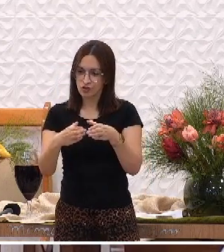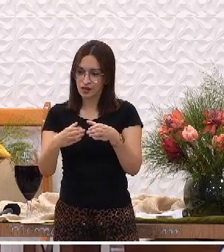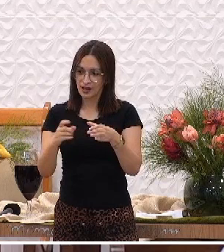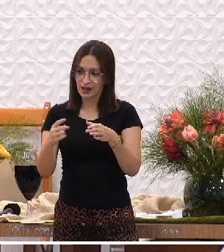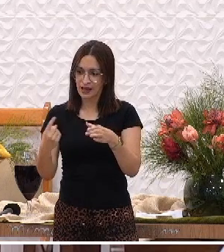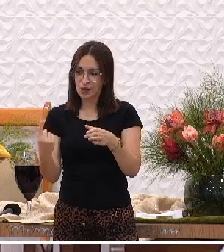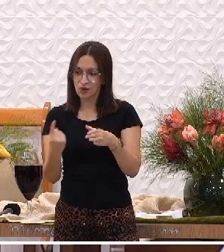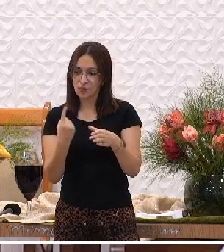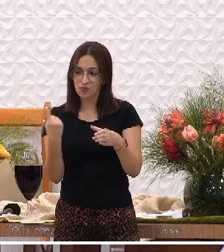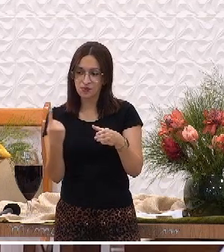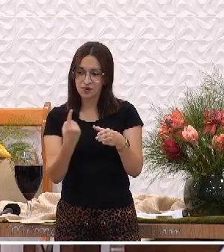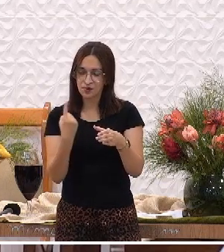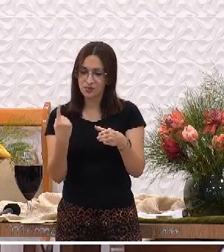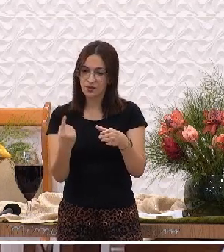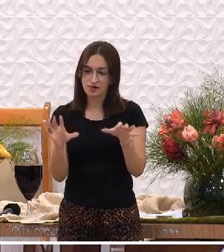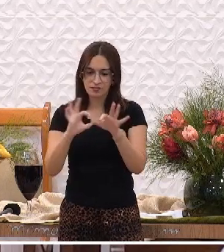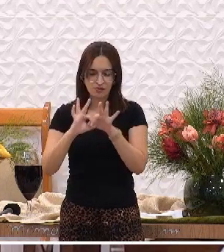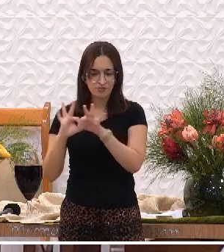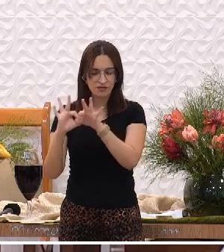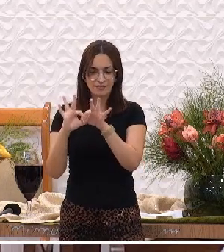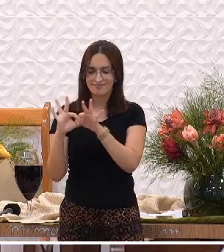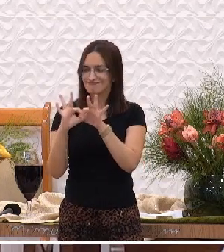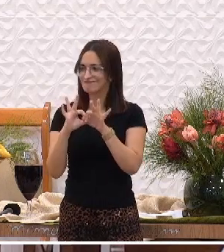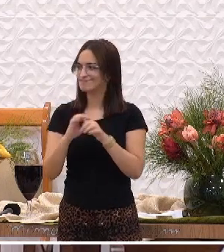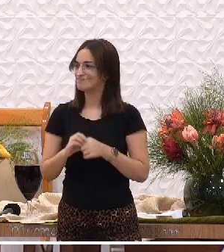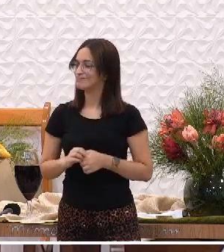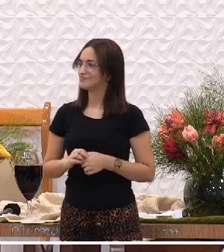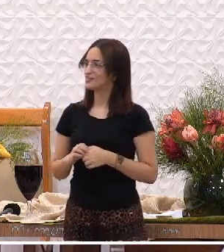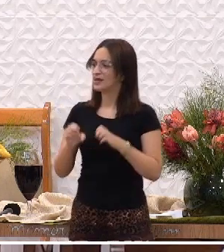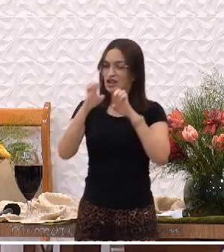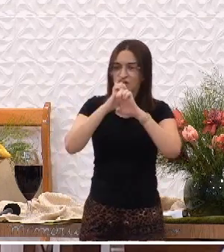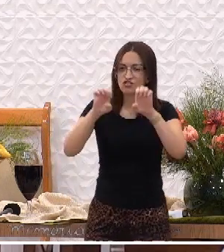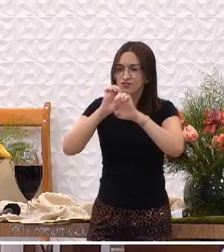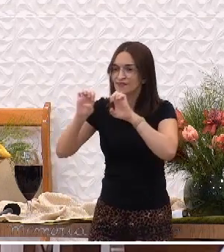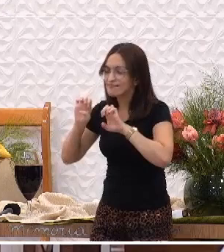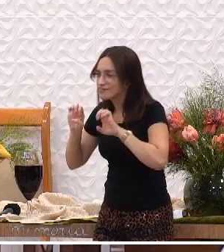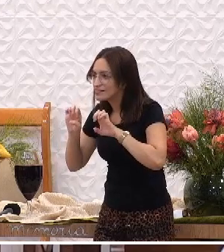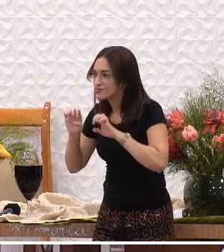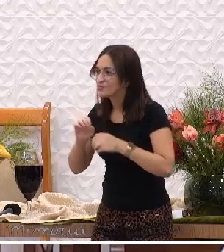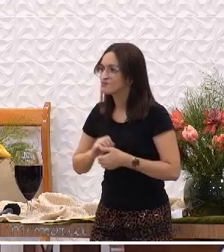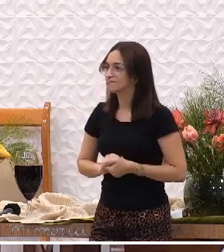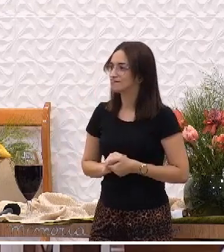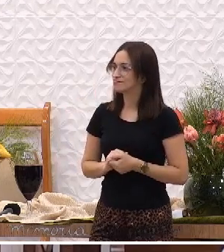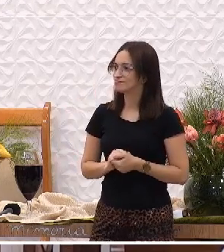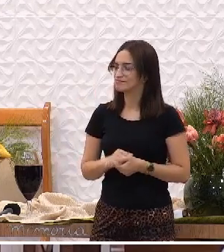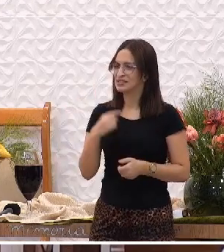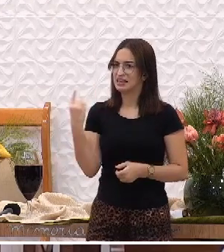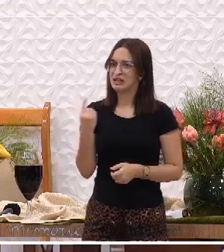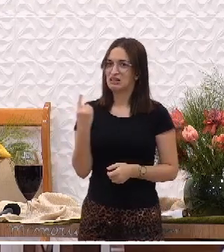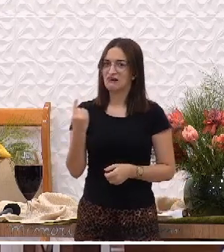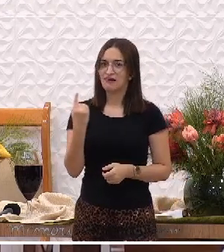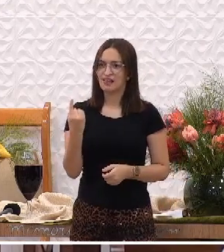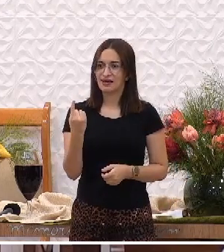a igreja, e eu falo não só da IPB, né? Eu falo dos evangélicos no geral, no mundo todo. Desistir, não, a unidade é um negócio totalmente impossível, a